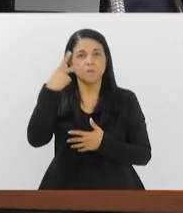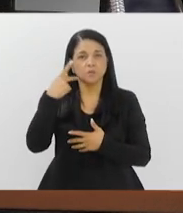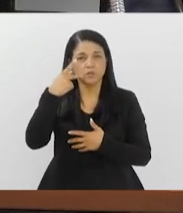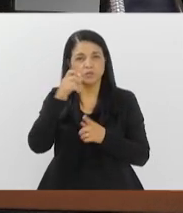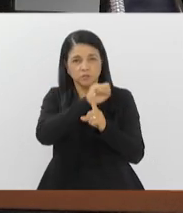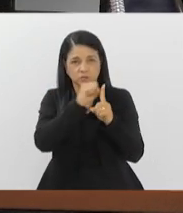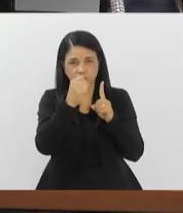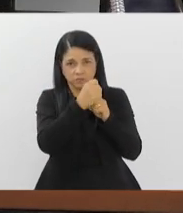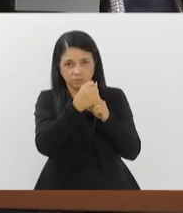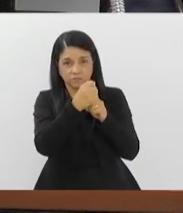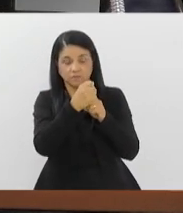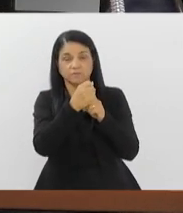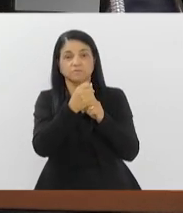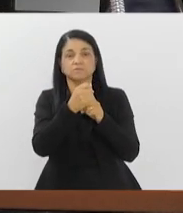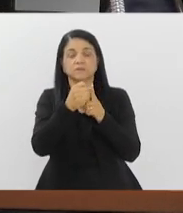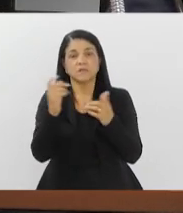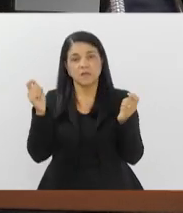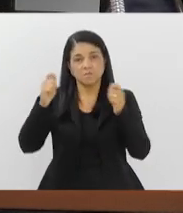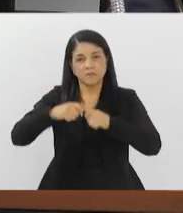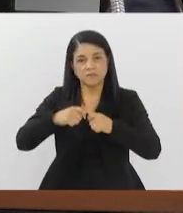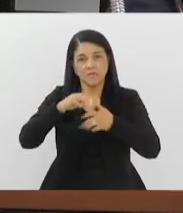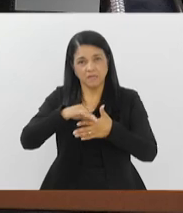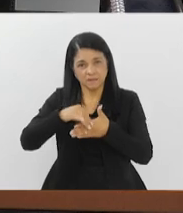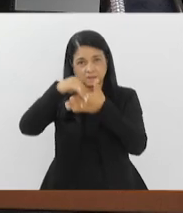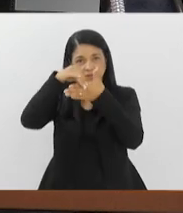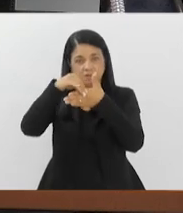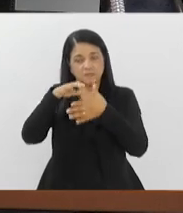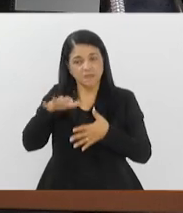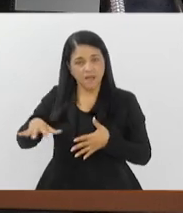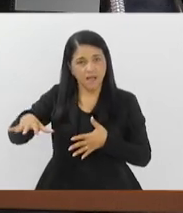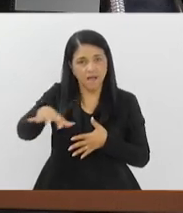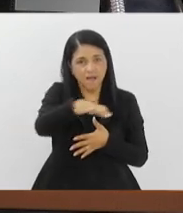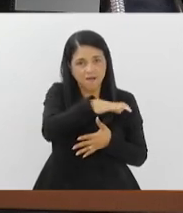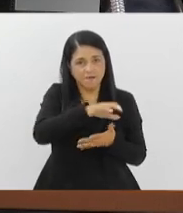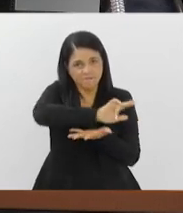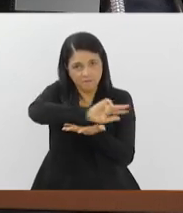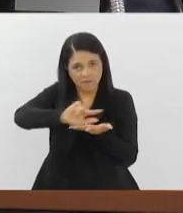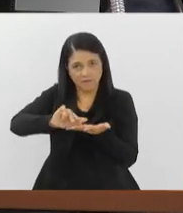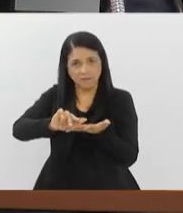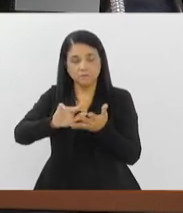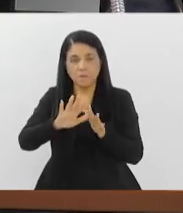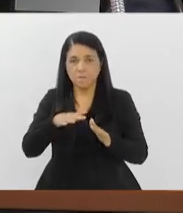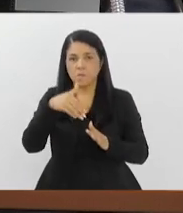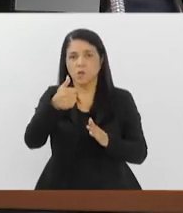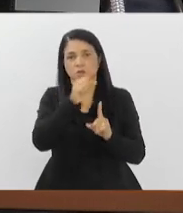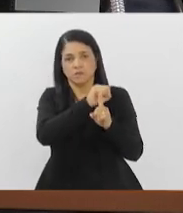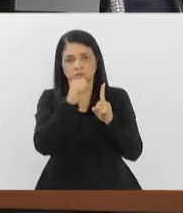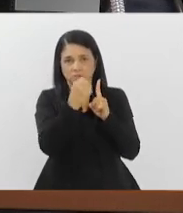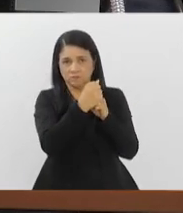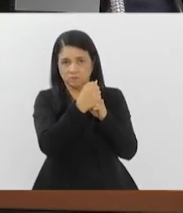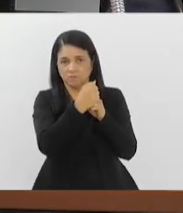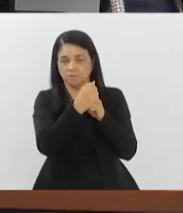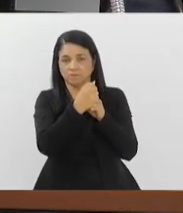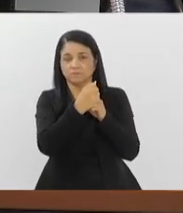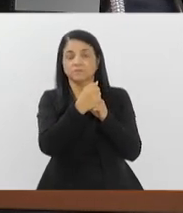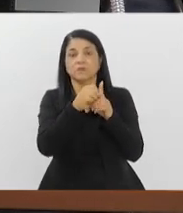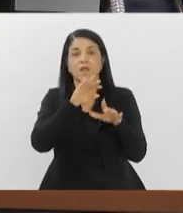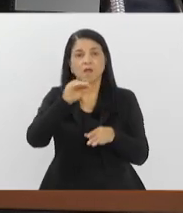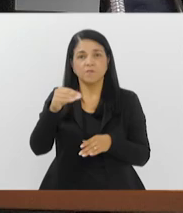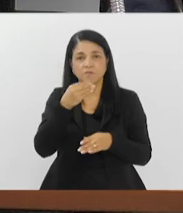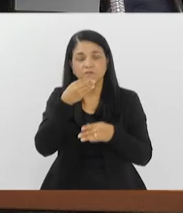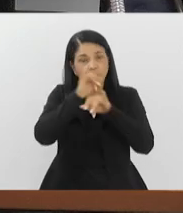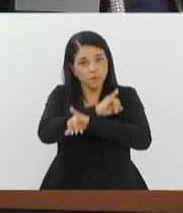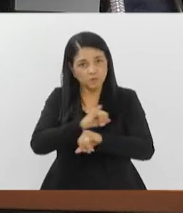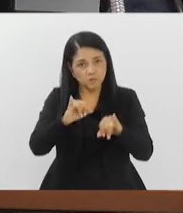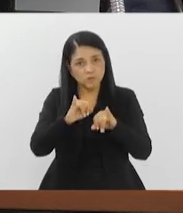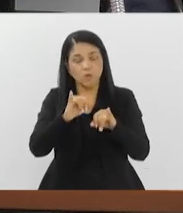Sua missão é capacitar lideranças em diversas áreas para promover melhorias na sociedade. Aproveito também aqui para